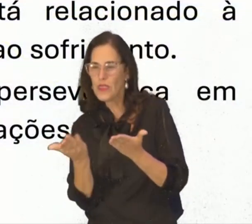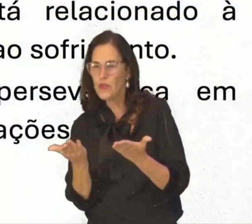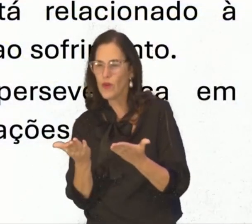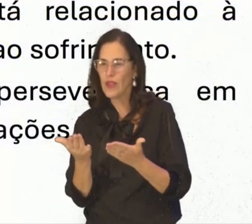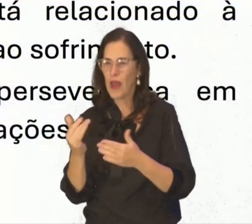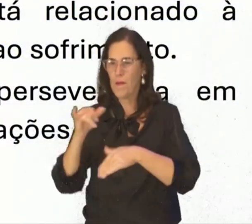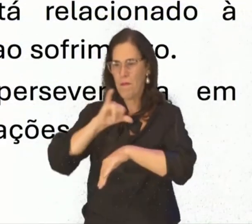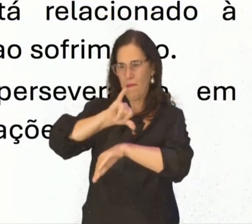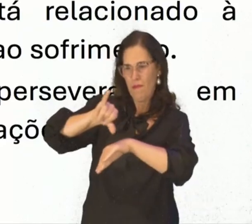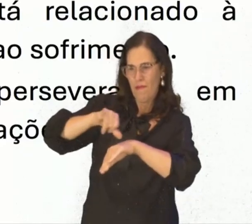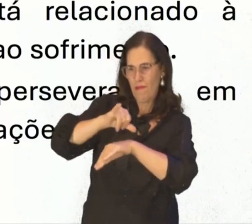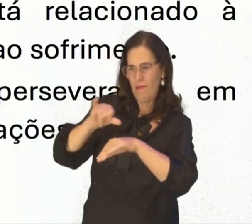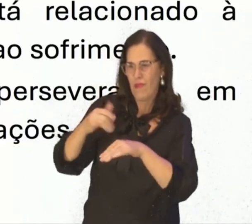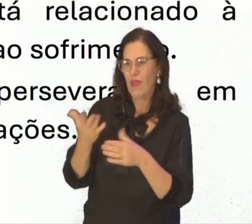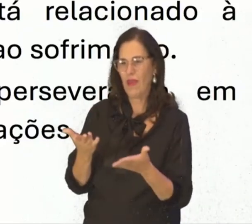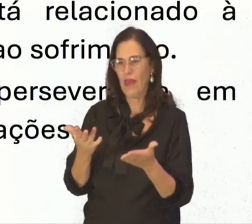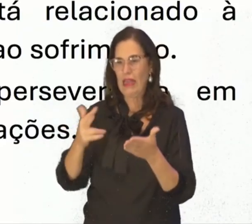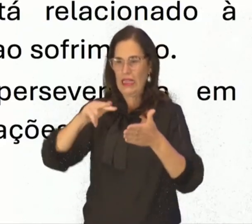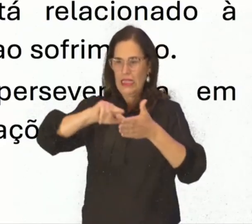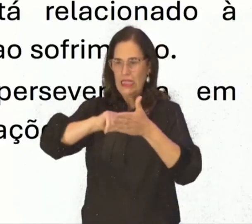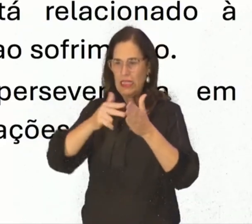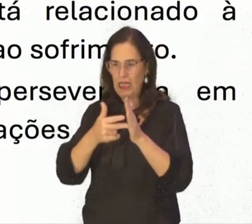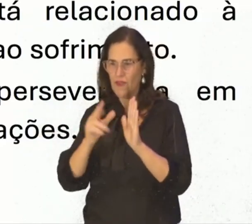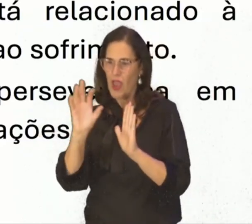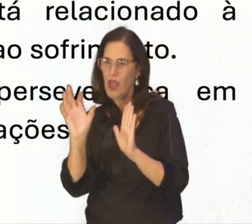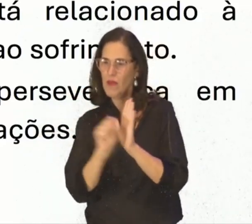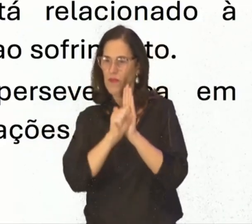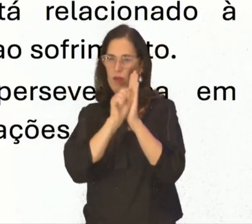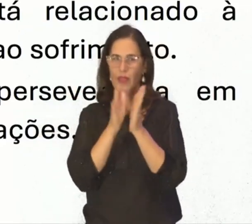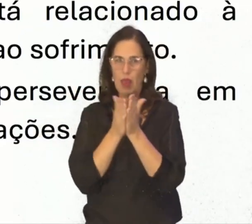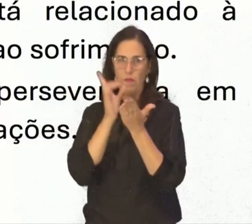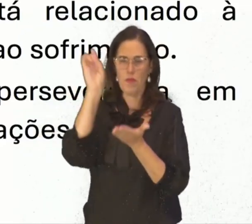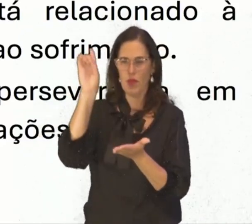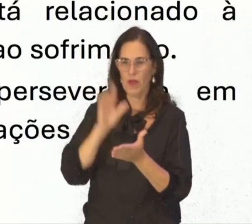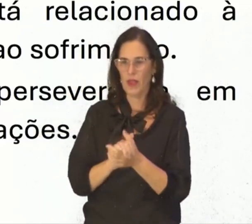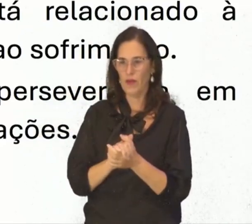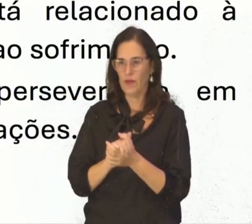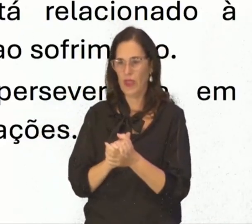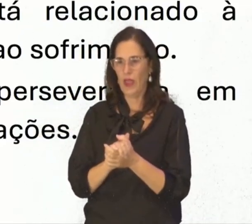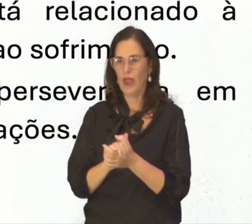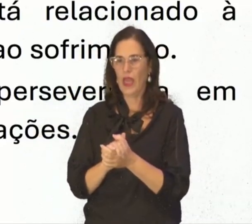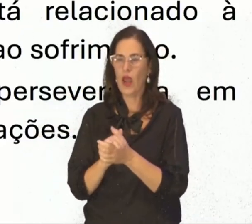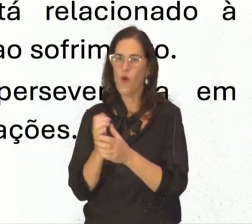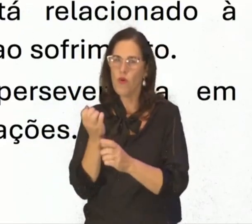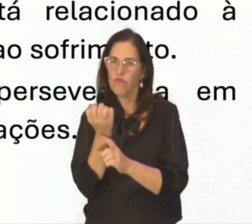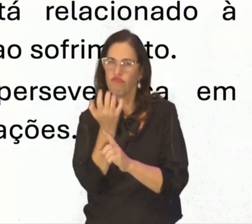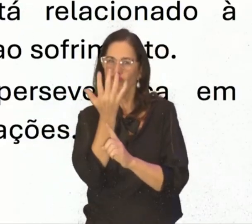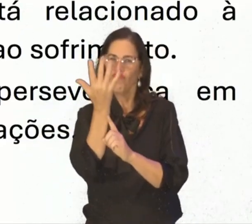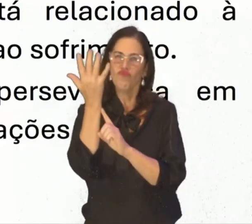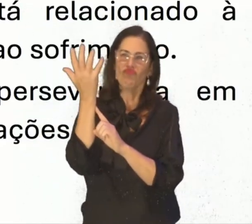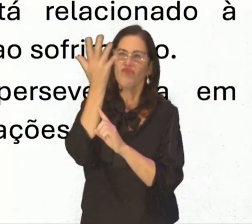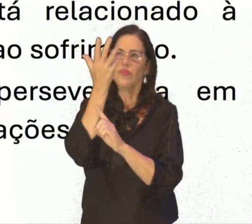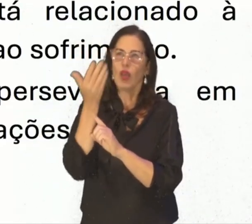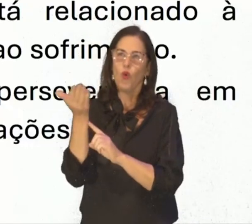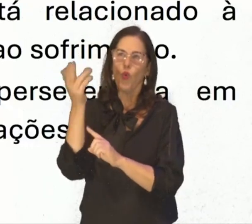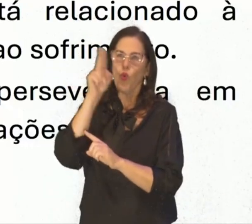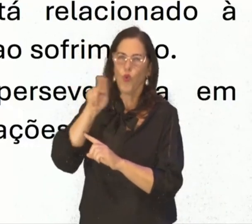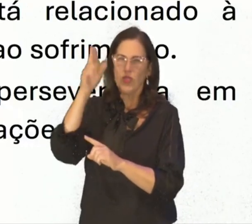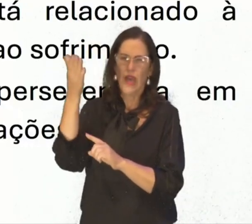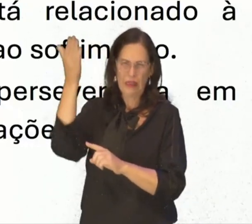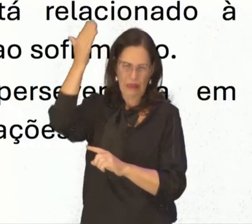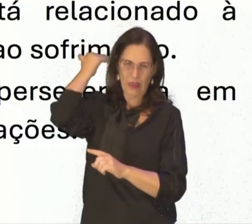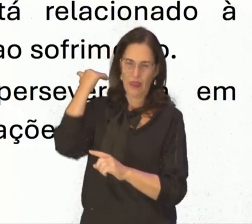um significado também simbólico na palavra do Senhor. Uma resina aromática usada desde a antiguidade